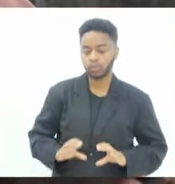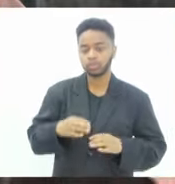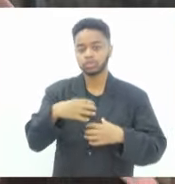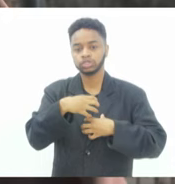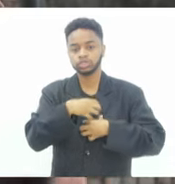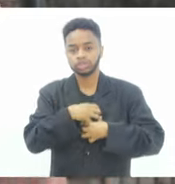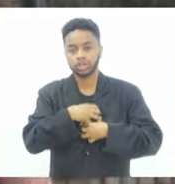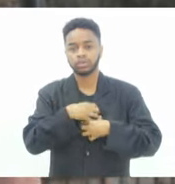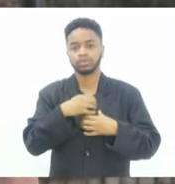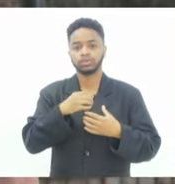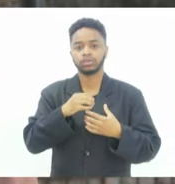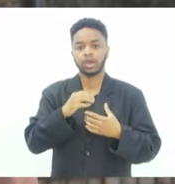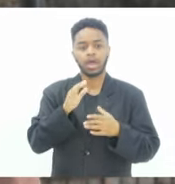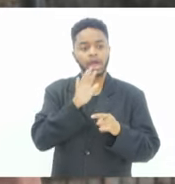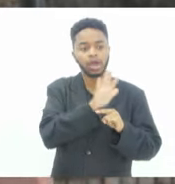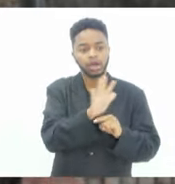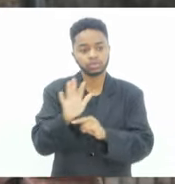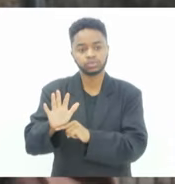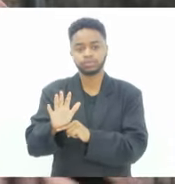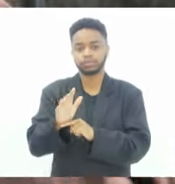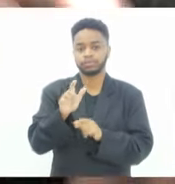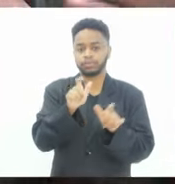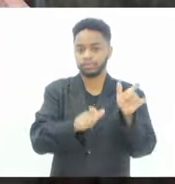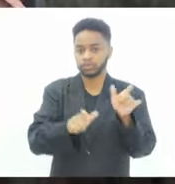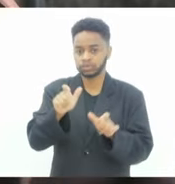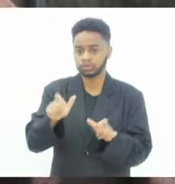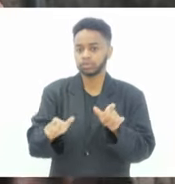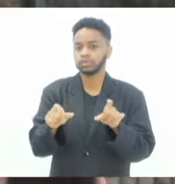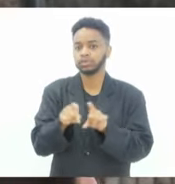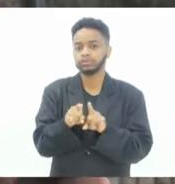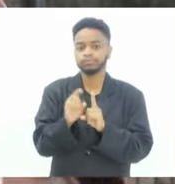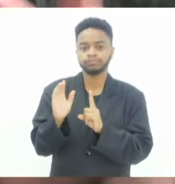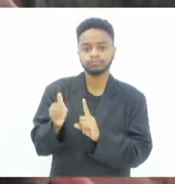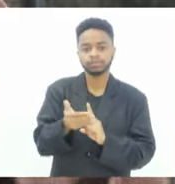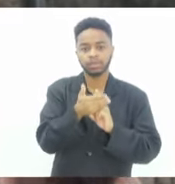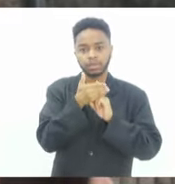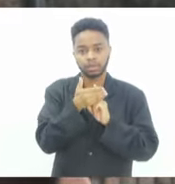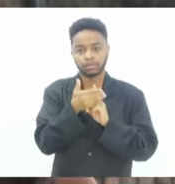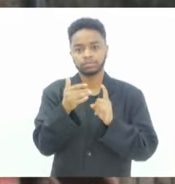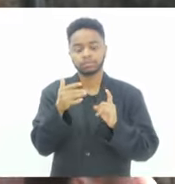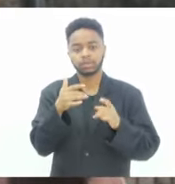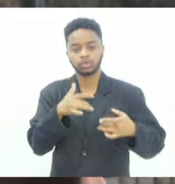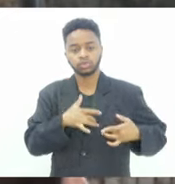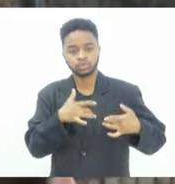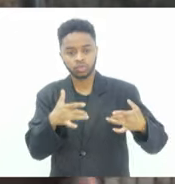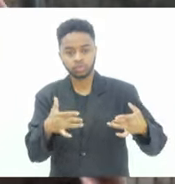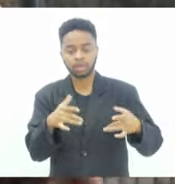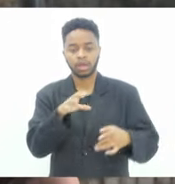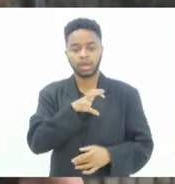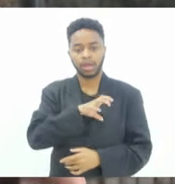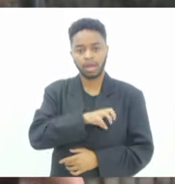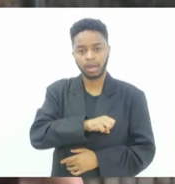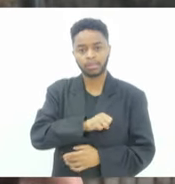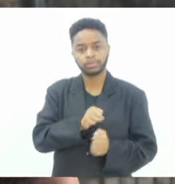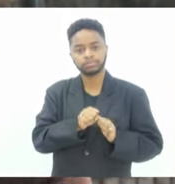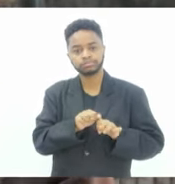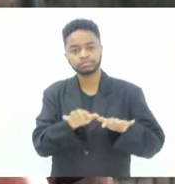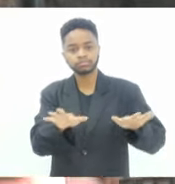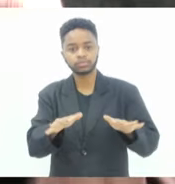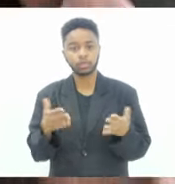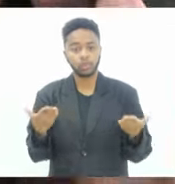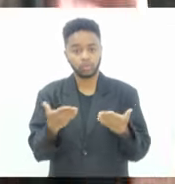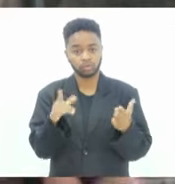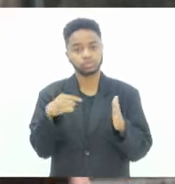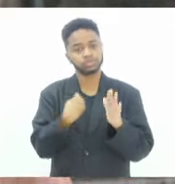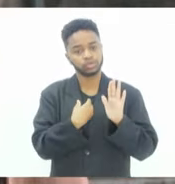ele se colocou a serviço das pessoas, o modo acolhedor, solidário, amoroso, nos inspira hoje.